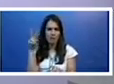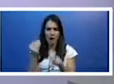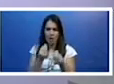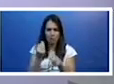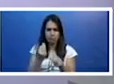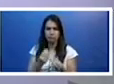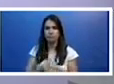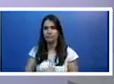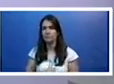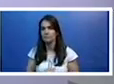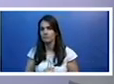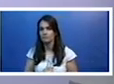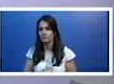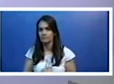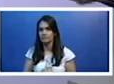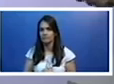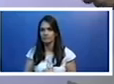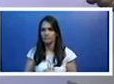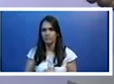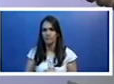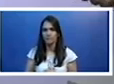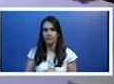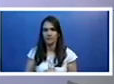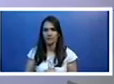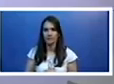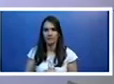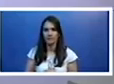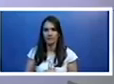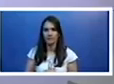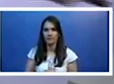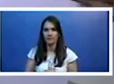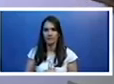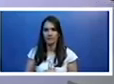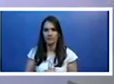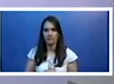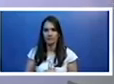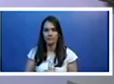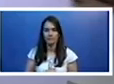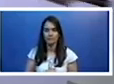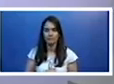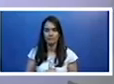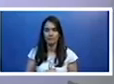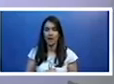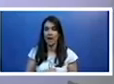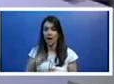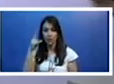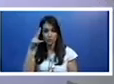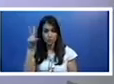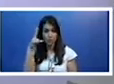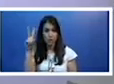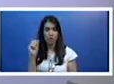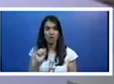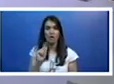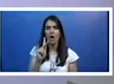lembra, né? Então, o seno e o cosseno é a historinha do hippie, que eu falei na aula passada, né?